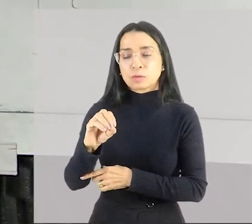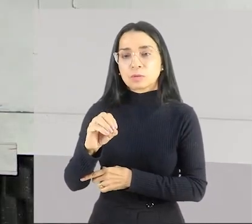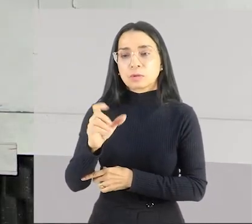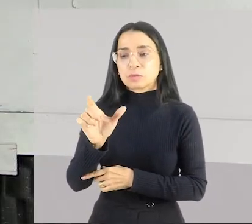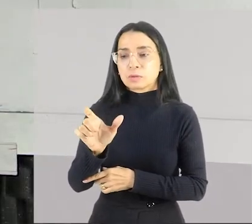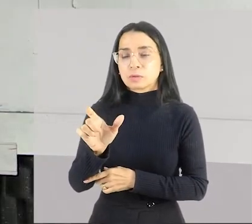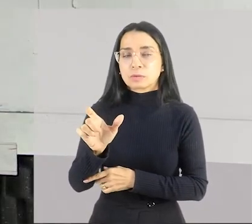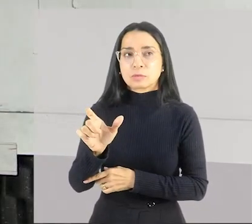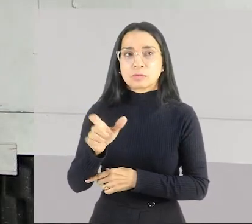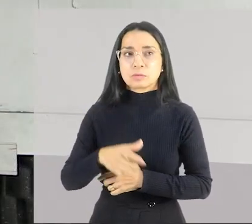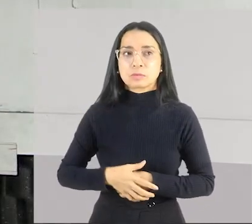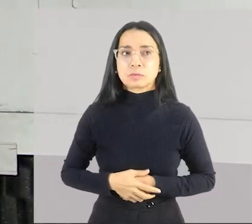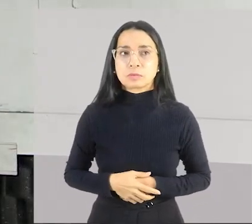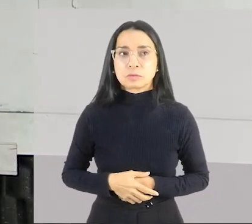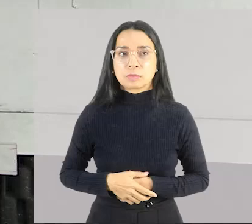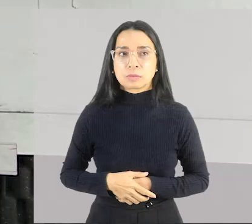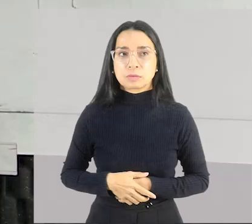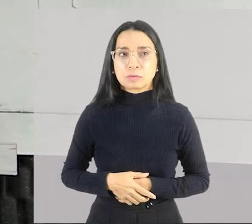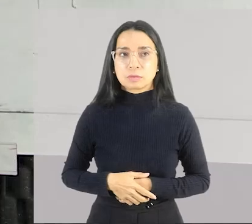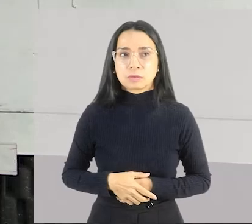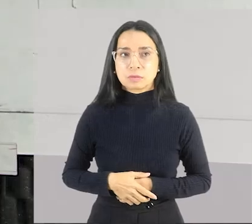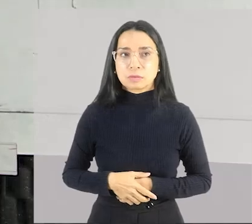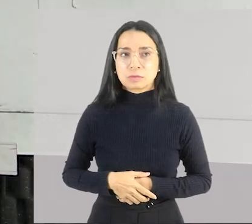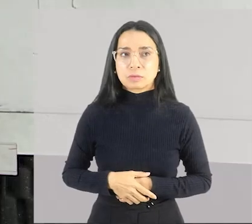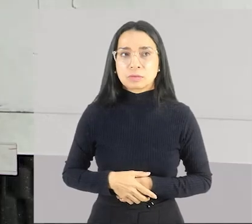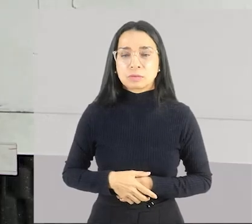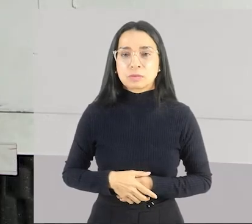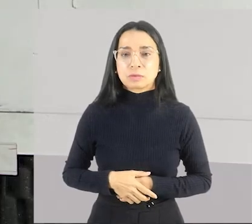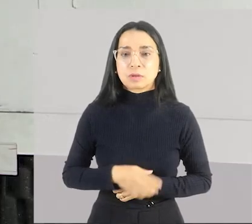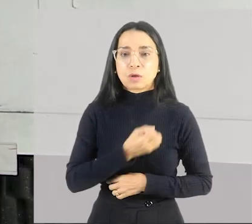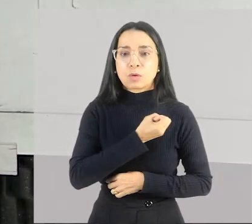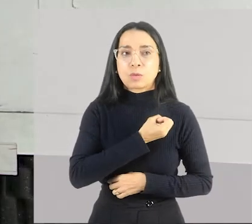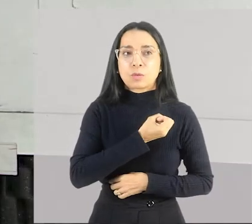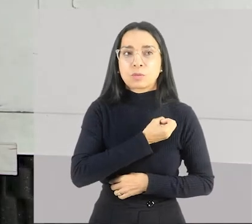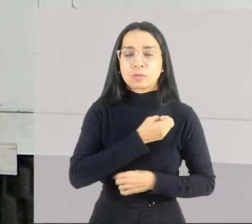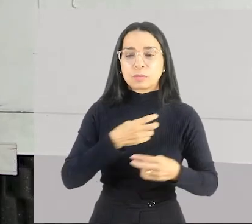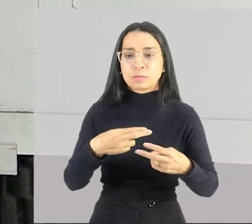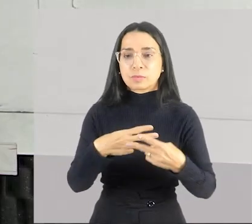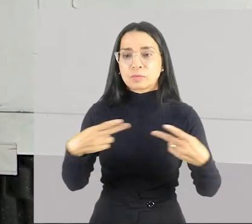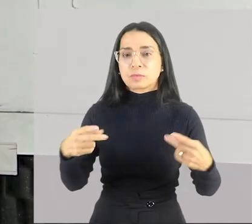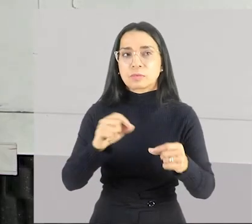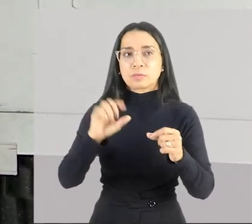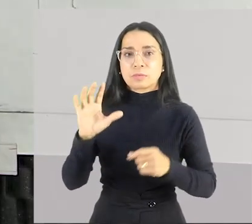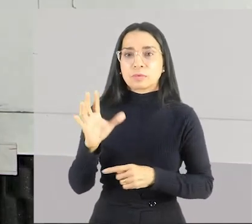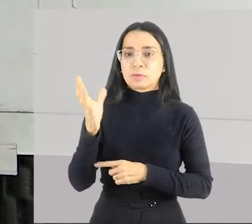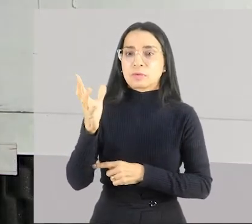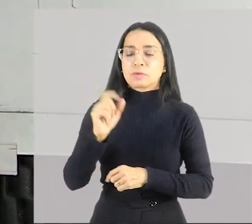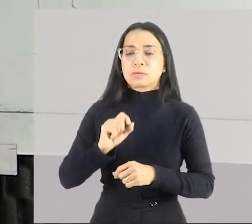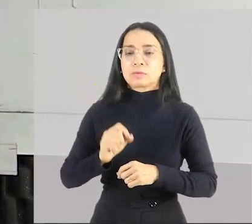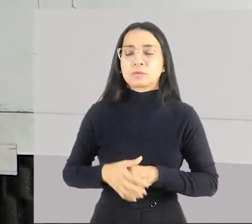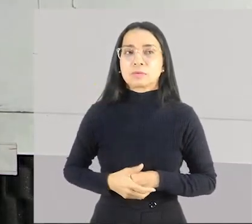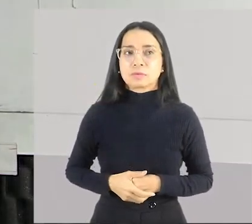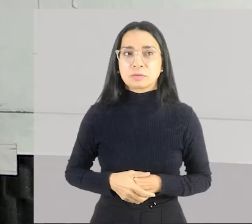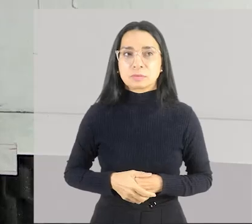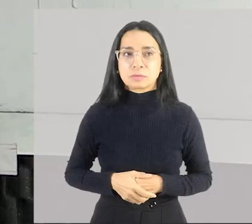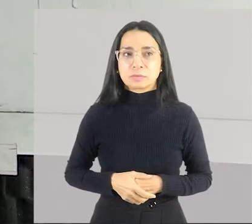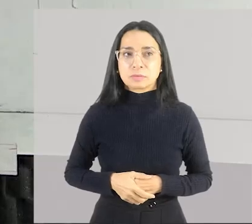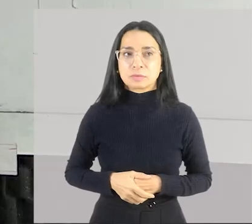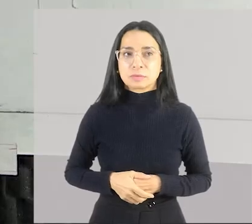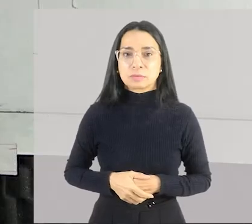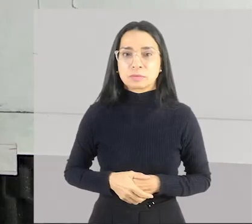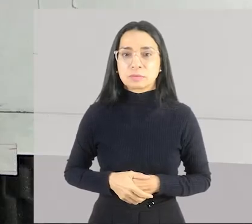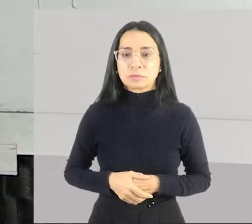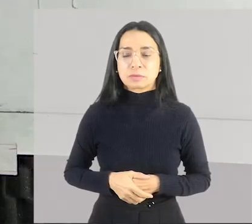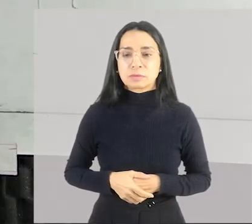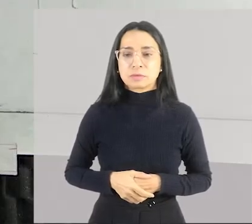cartões 200 cartões número de elementos do meu evento que eu quero que aconteça que eu quero que aconteça